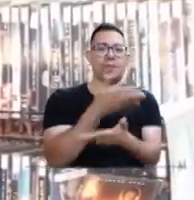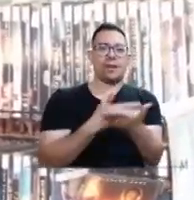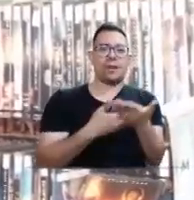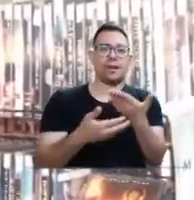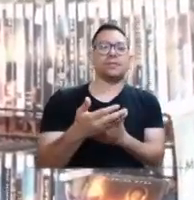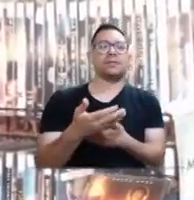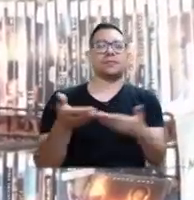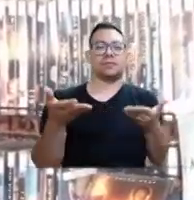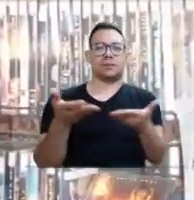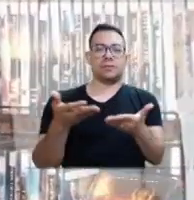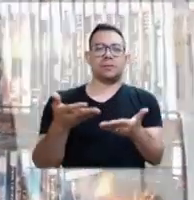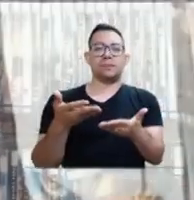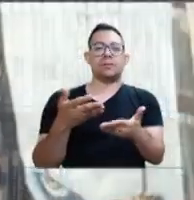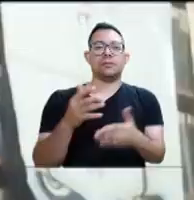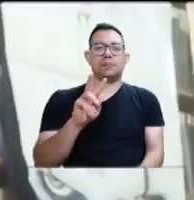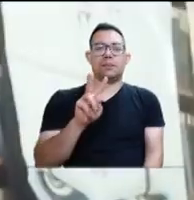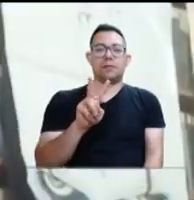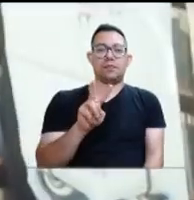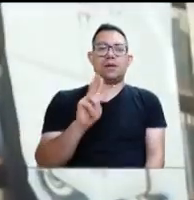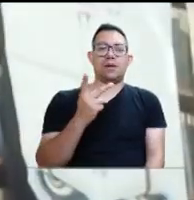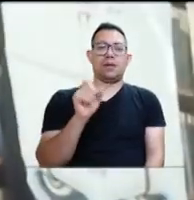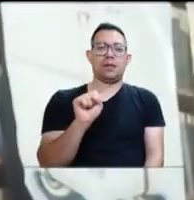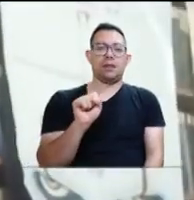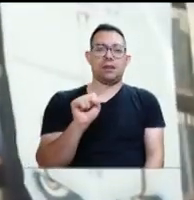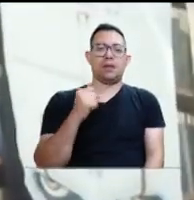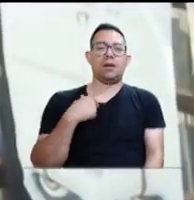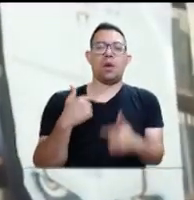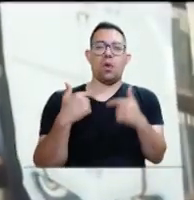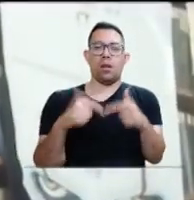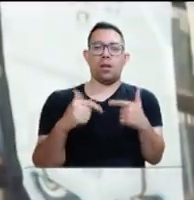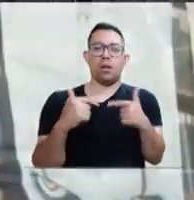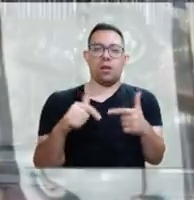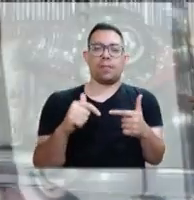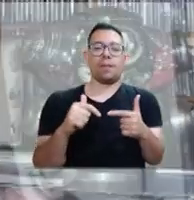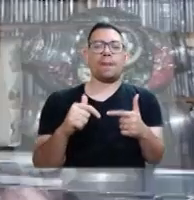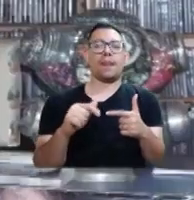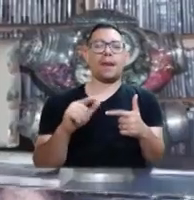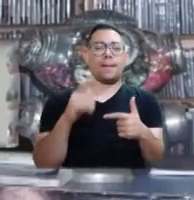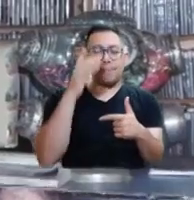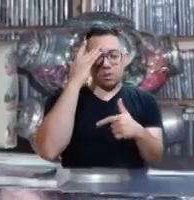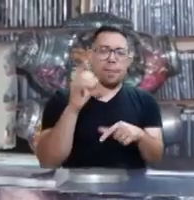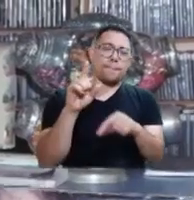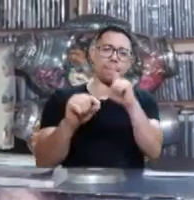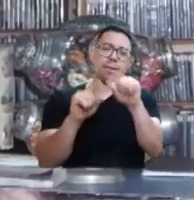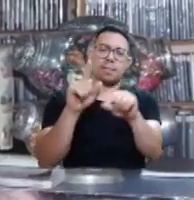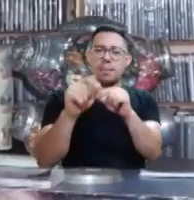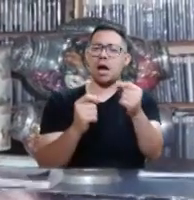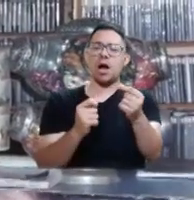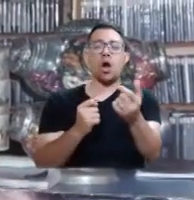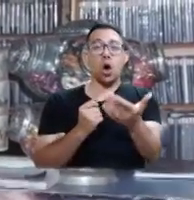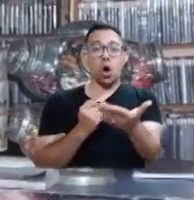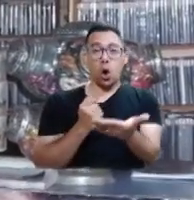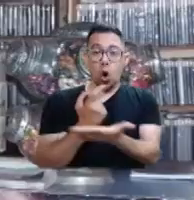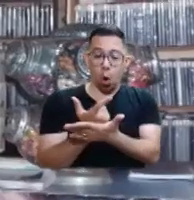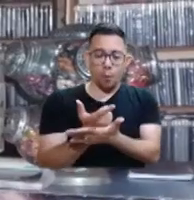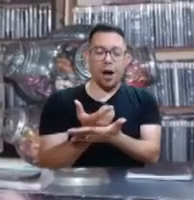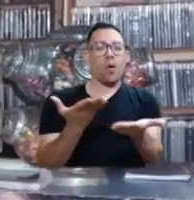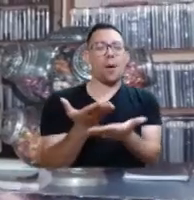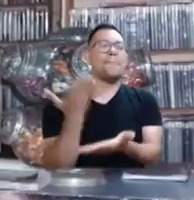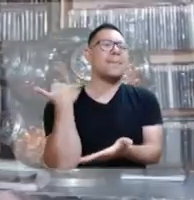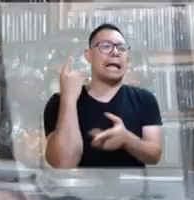leilão entre colecionadores. Hoje, quando se fala em VHS, né, eu trabalho mais com colecionismo mesmo, porque cliente para alocar é